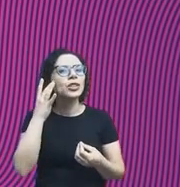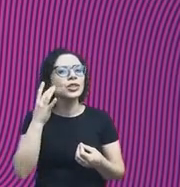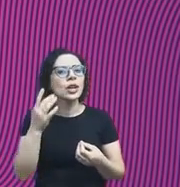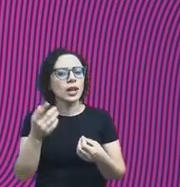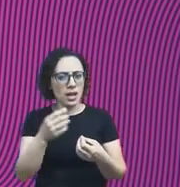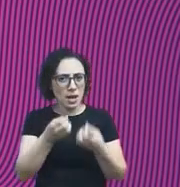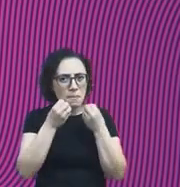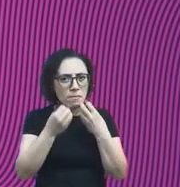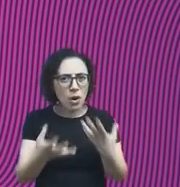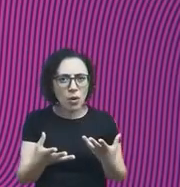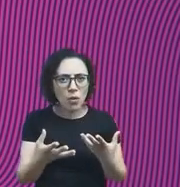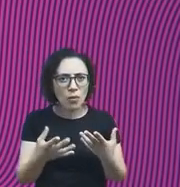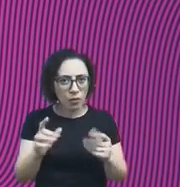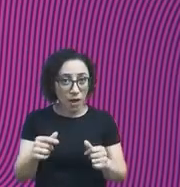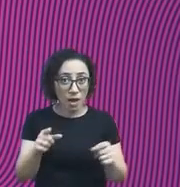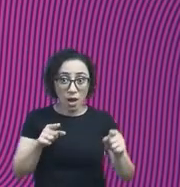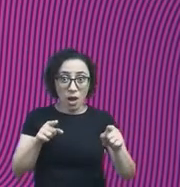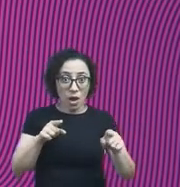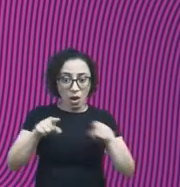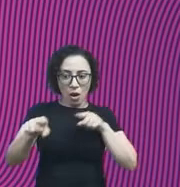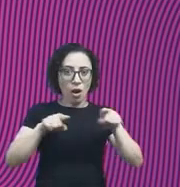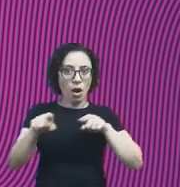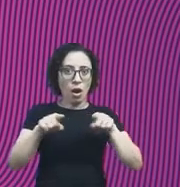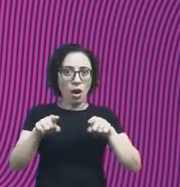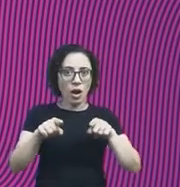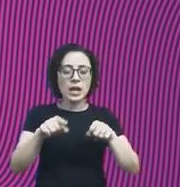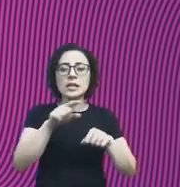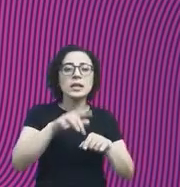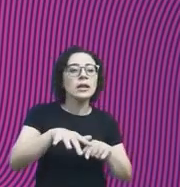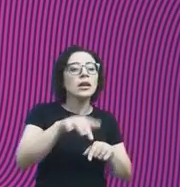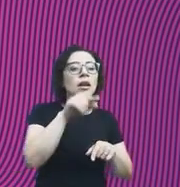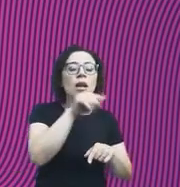competitivo no futuro? Ou seja, instituições que trabalhem com esse conceito